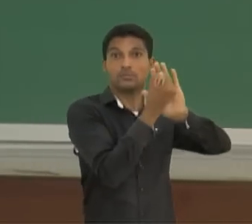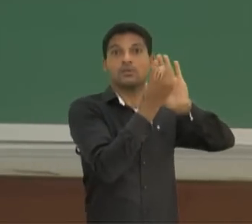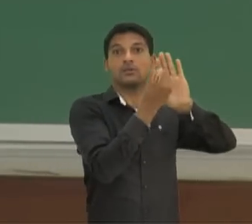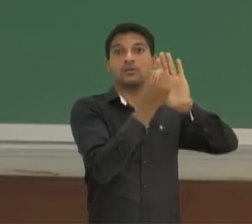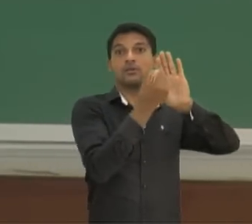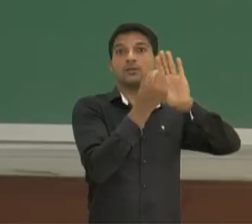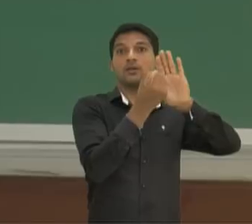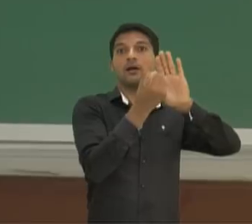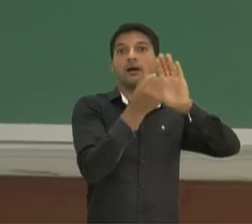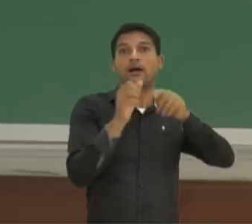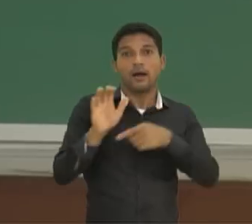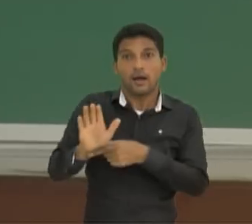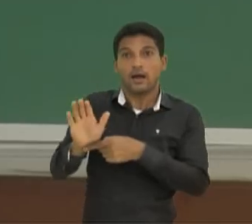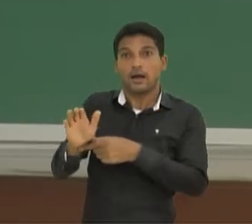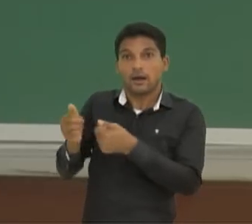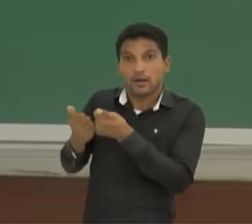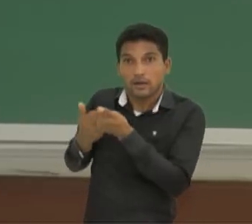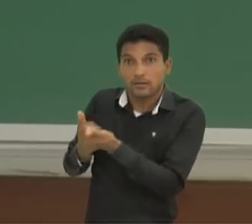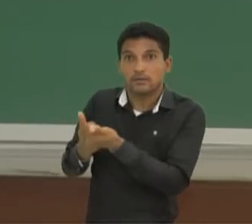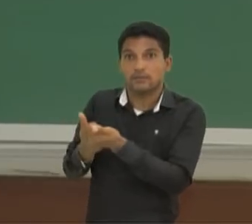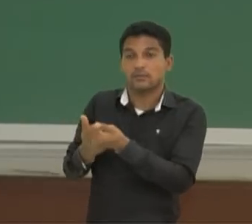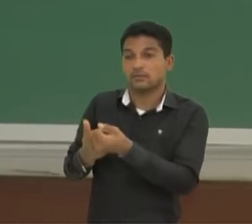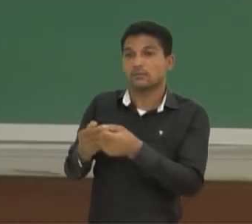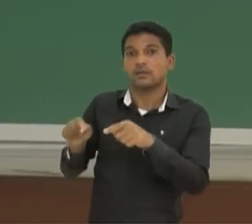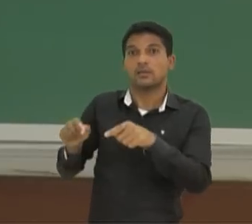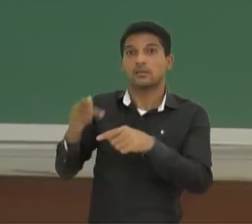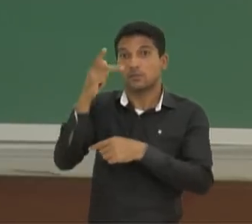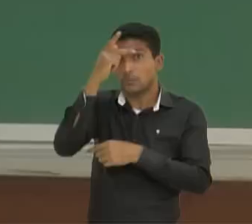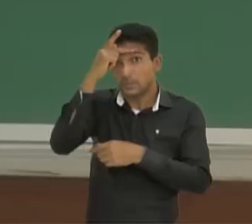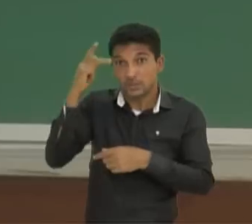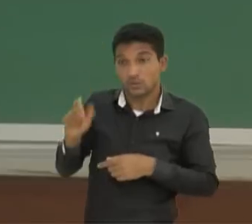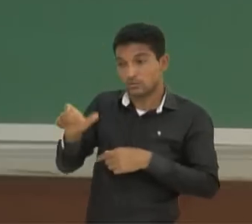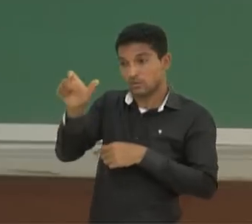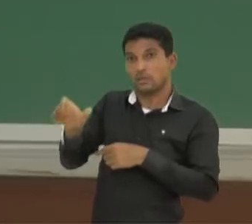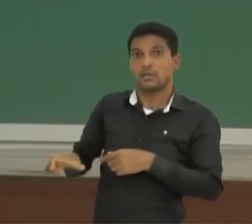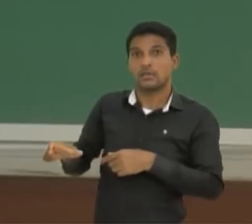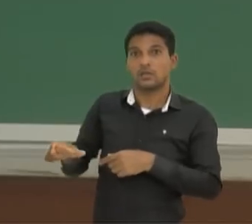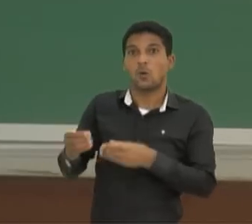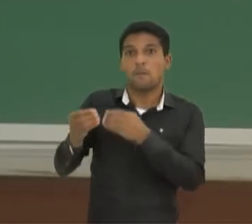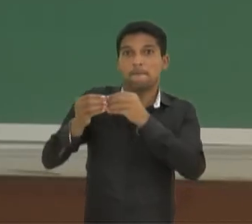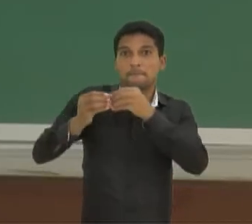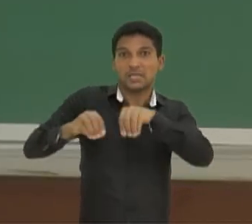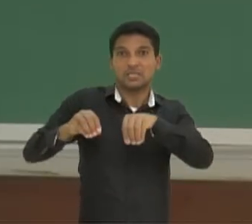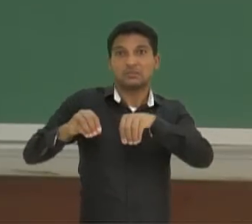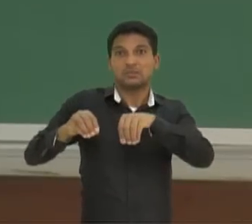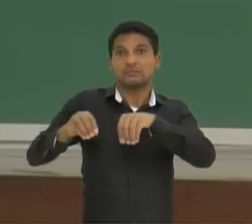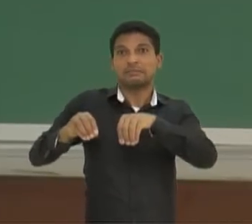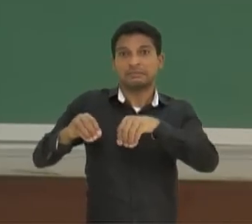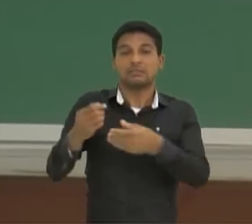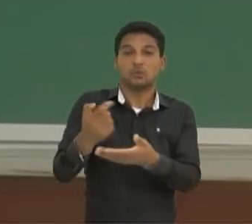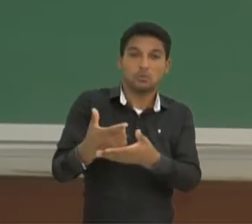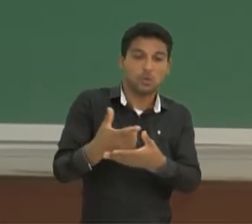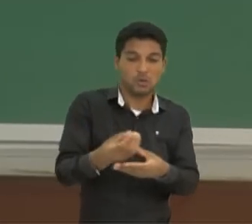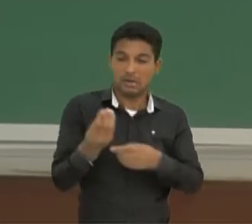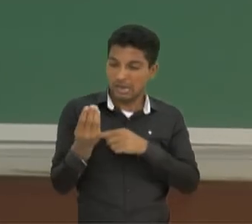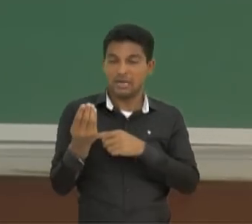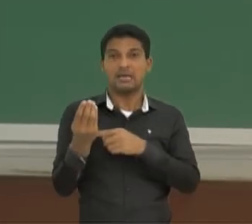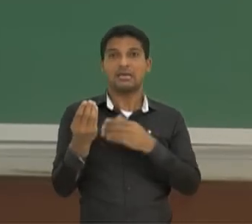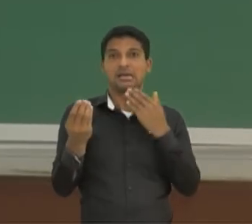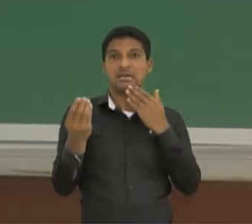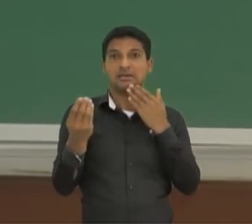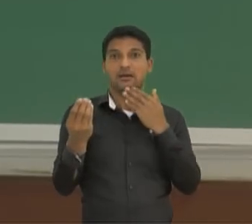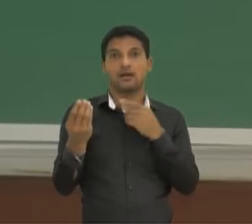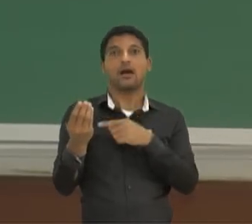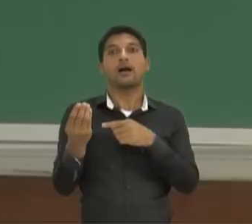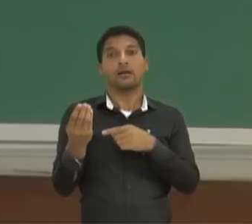1º, 2º e 3º, para mostrar, para fundamentar, né, a legitimidade dela de fazer a reclamação, de fazer uma carta de